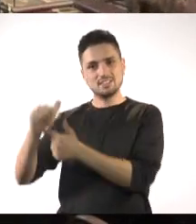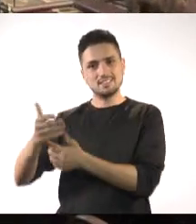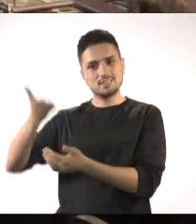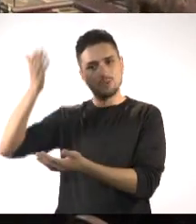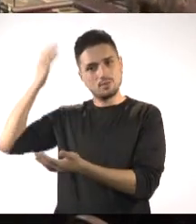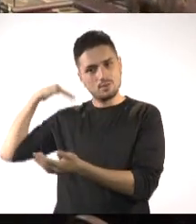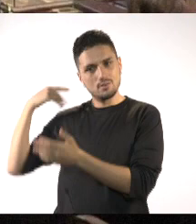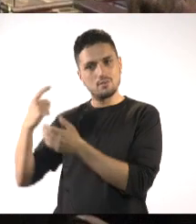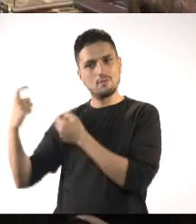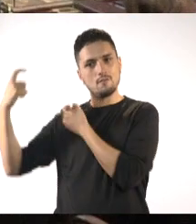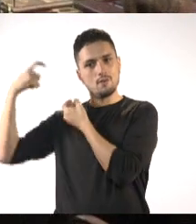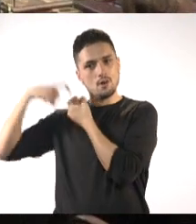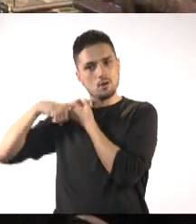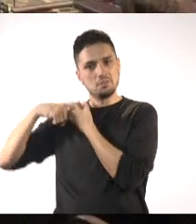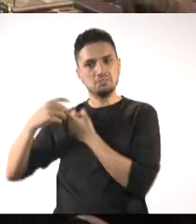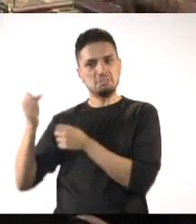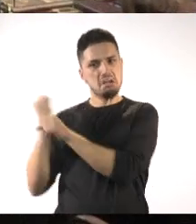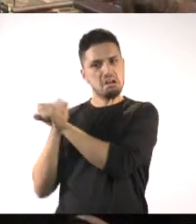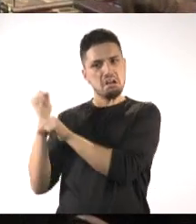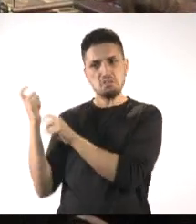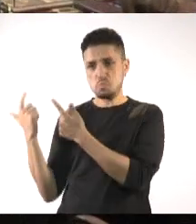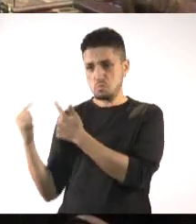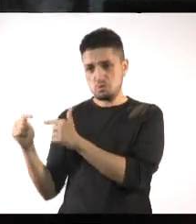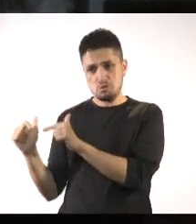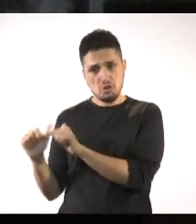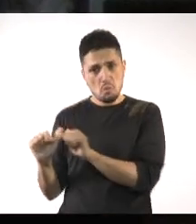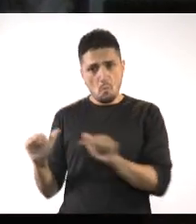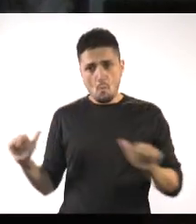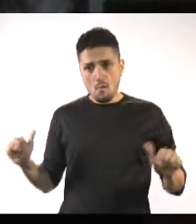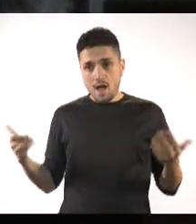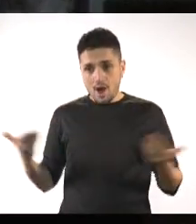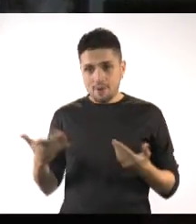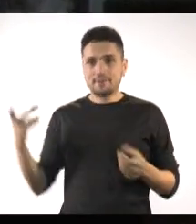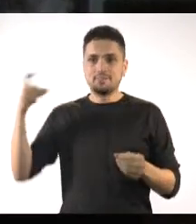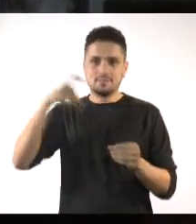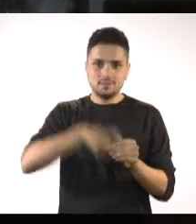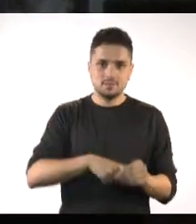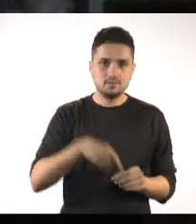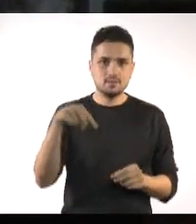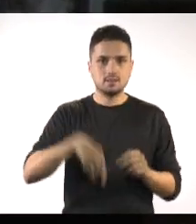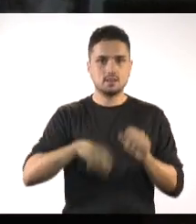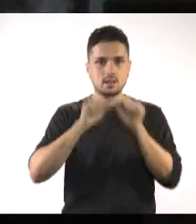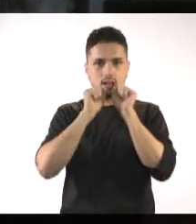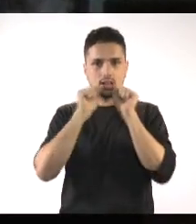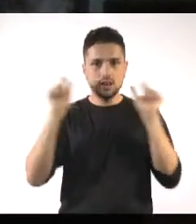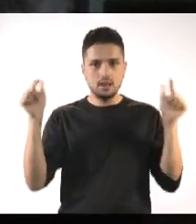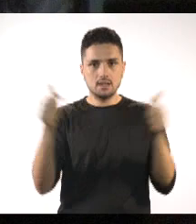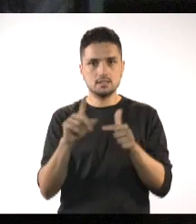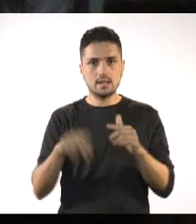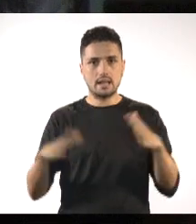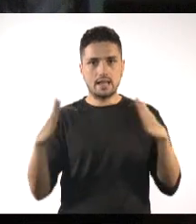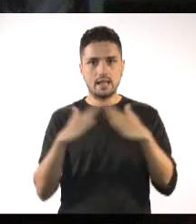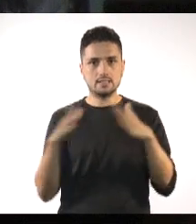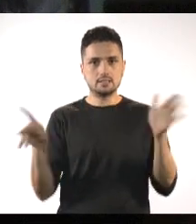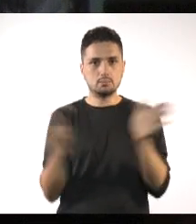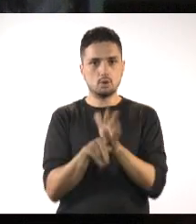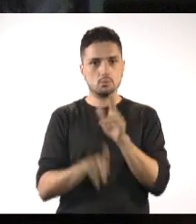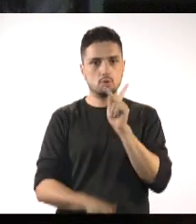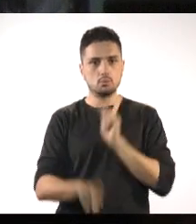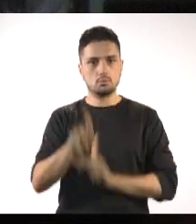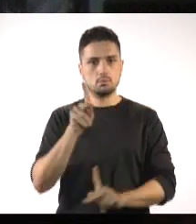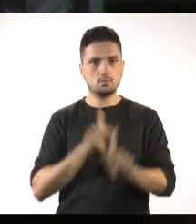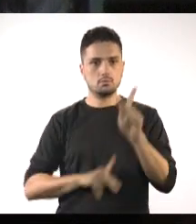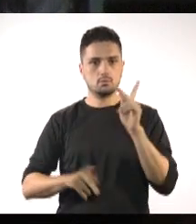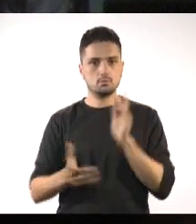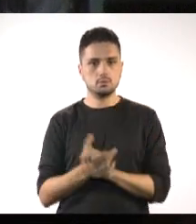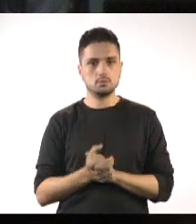Já há anos que não tínhamos mais essa oportunidade de, aqui na Casa do Povo do Estado do Rio de Janeiro, de poder